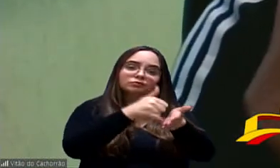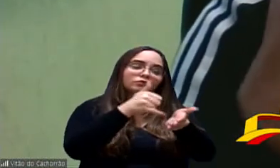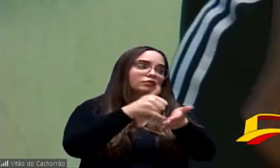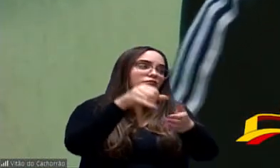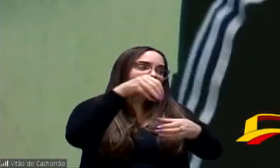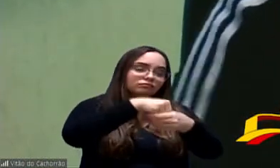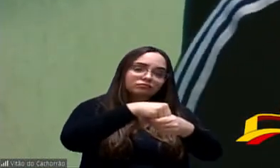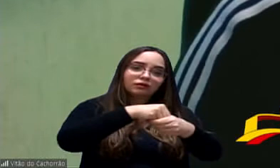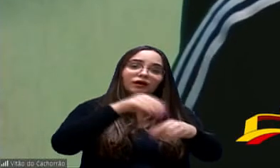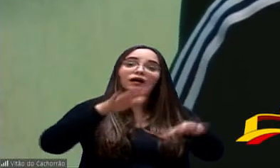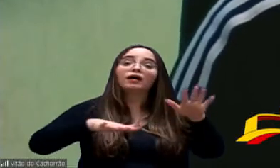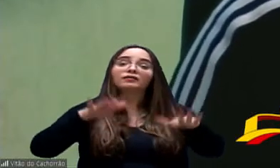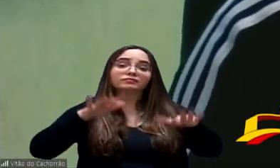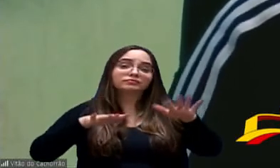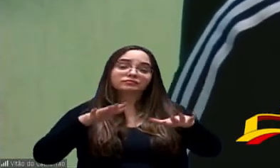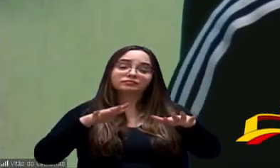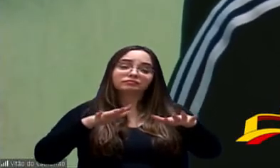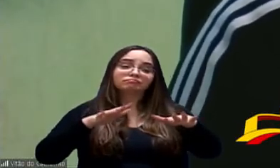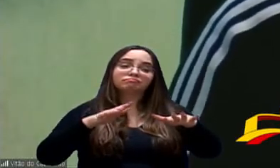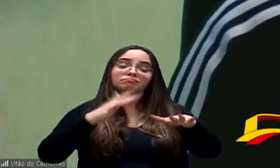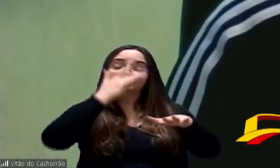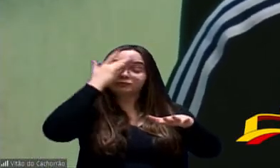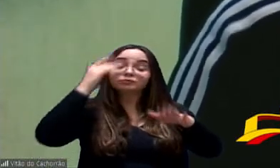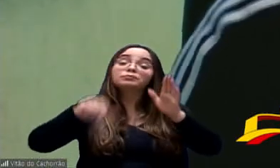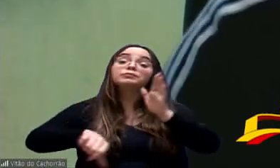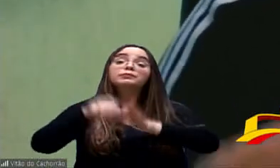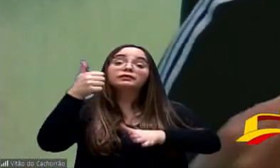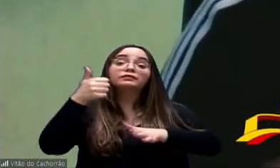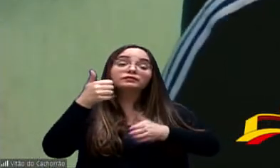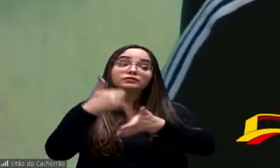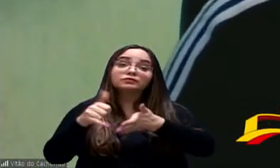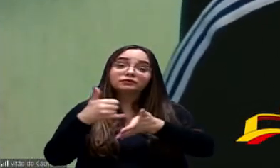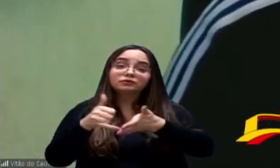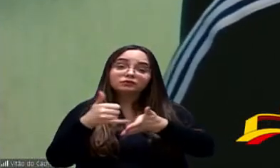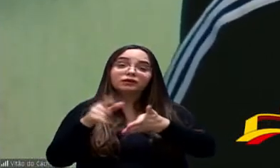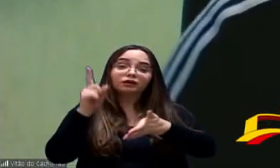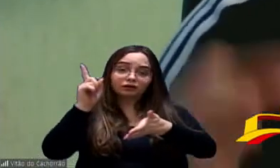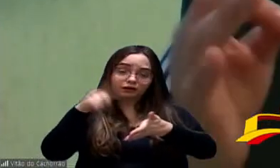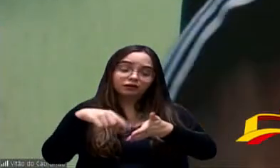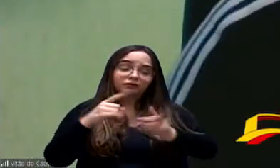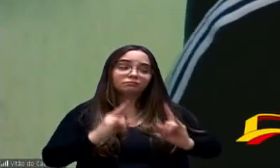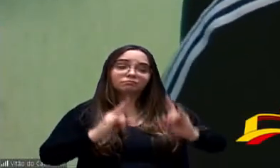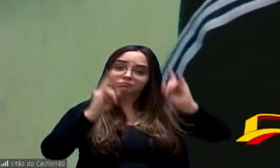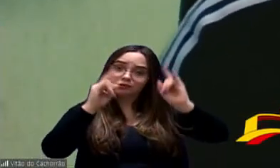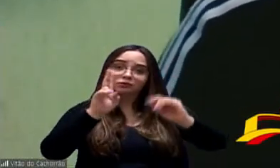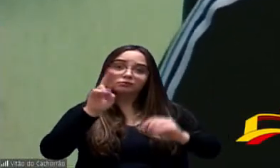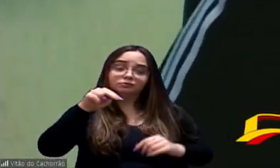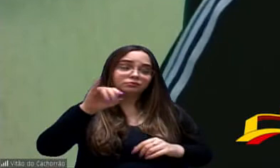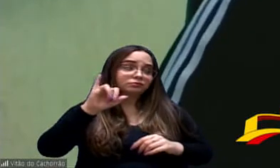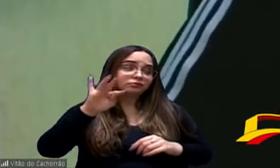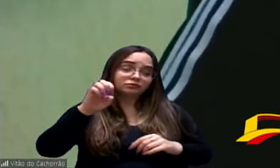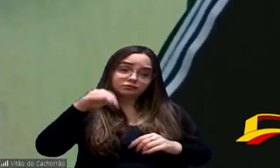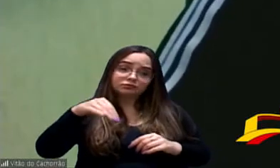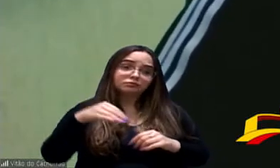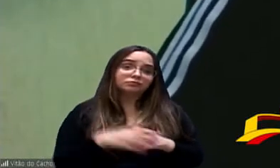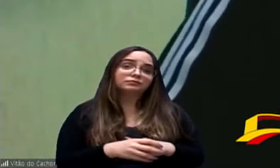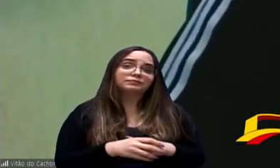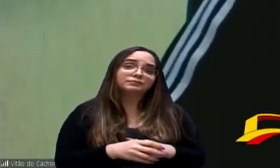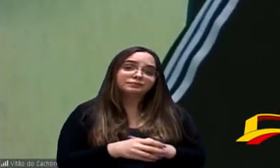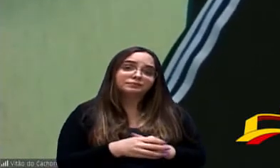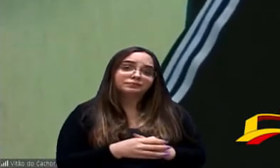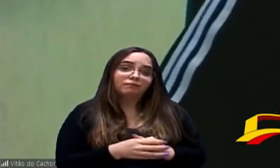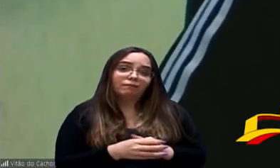num prédio que está abandonado da Unitem. E quando a pessoa, infelizmente, eu, graças a Deus,